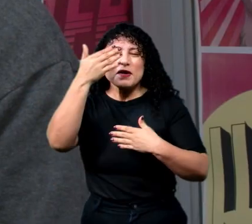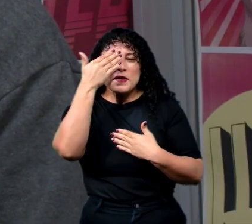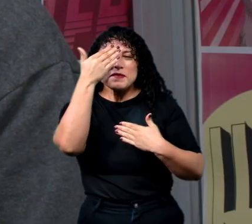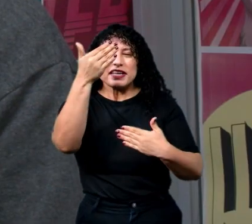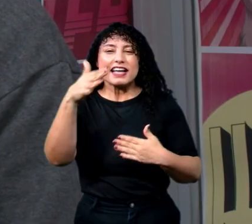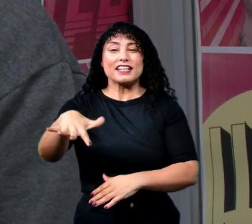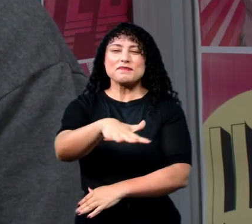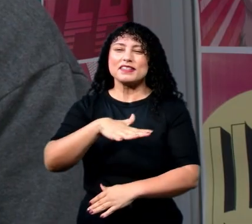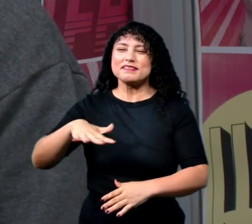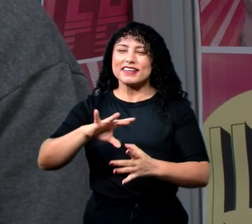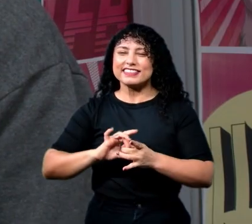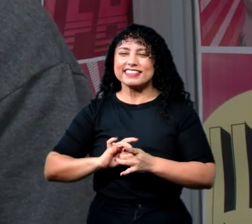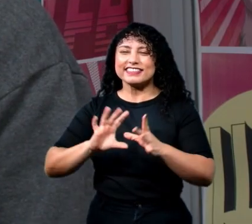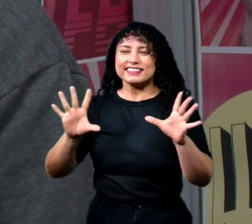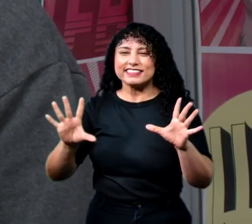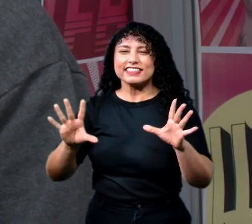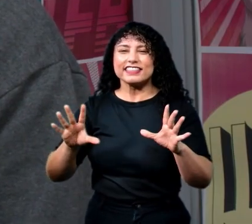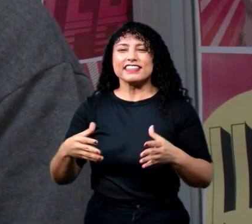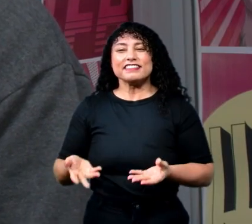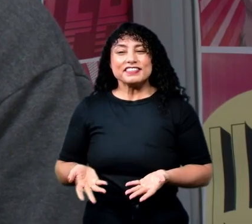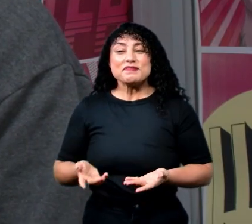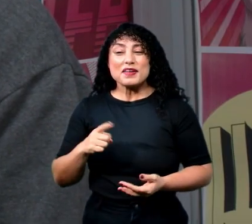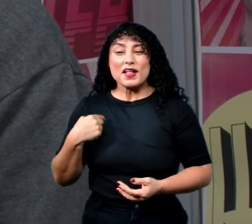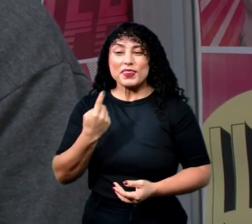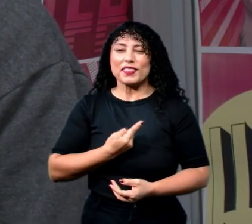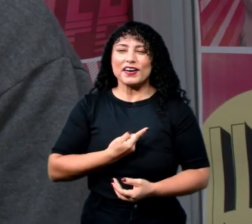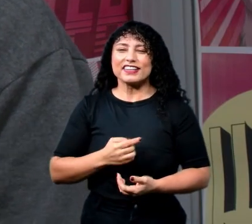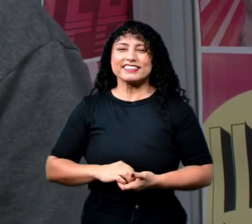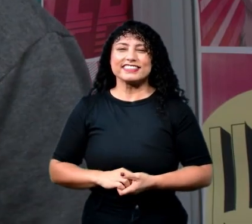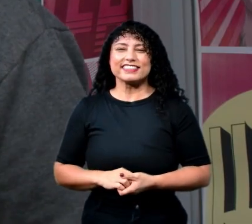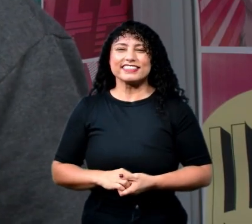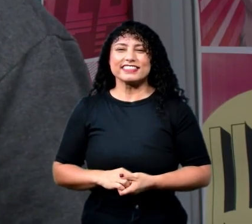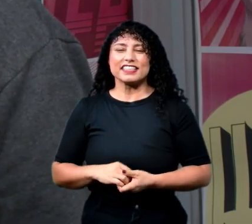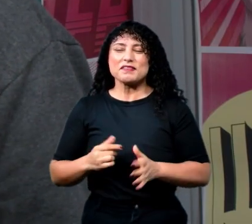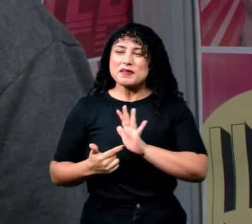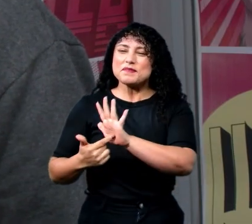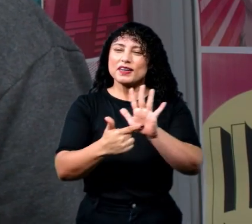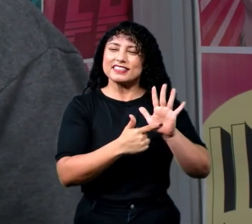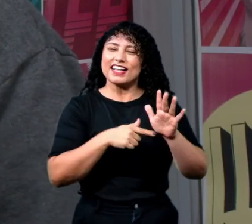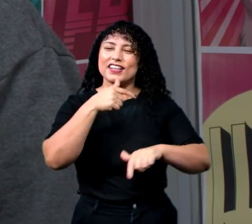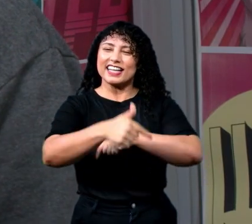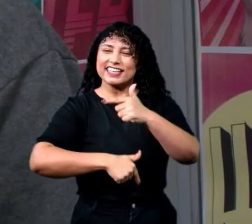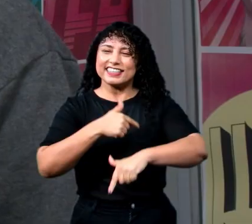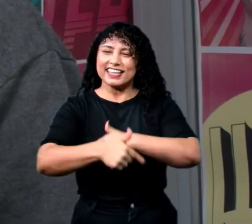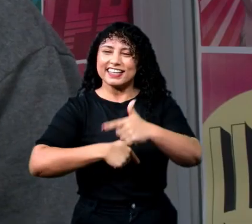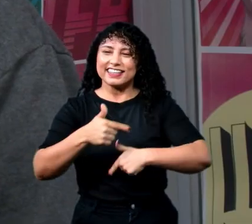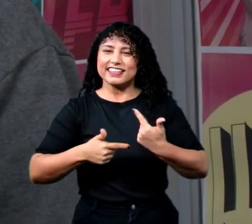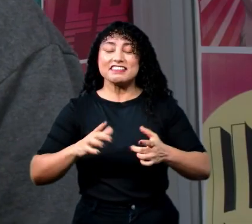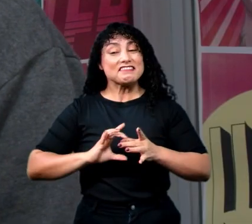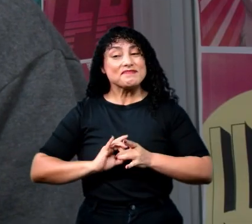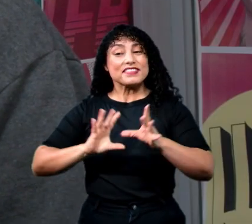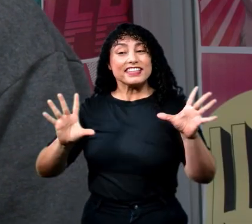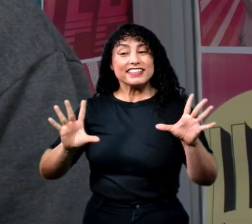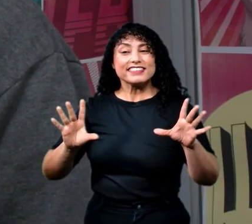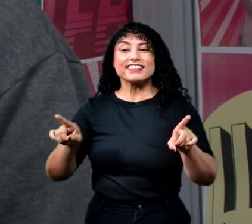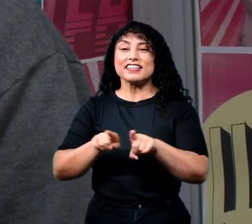pelo espaço, né, concedido para mostrar nosso trabalho, né, e ficamos à disposição